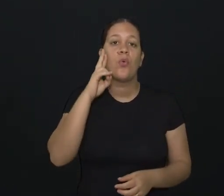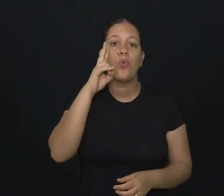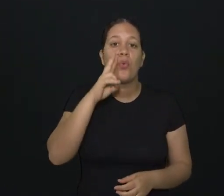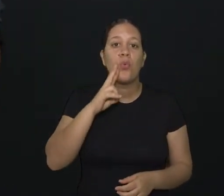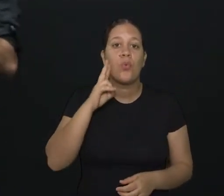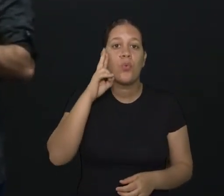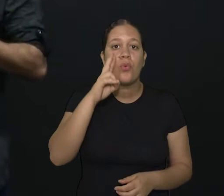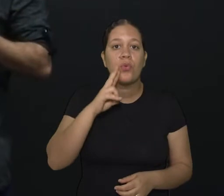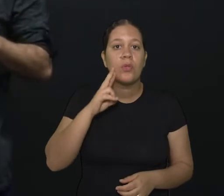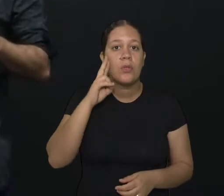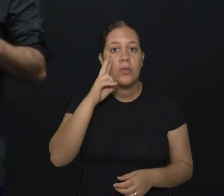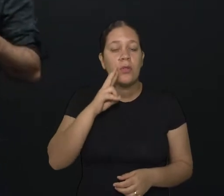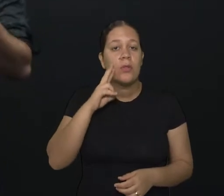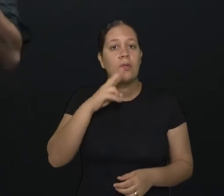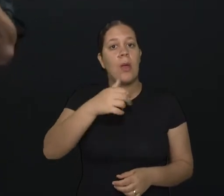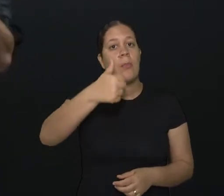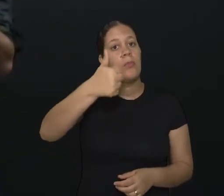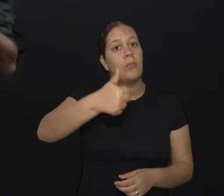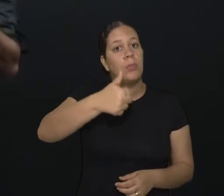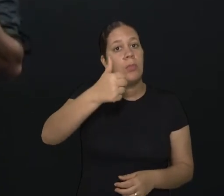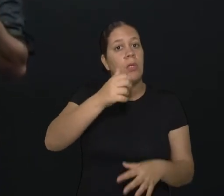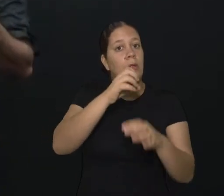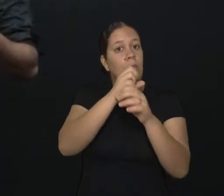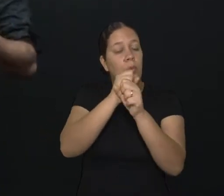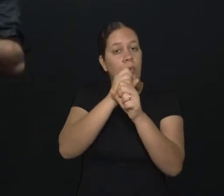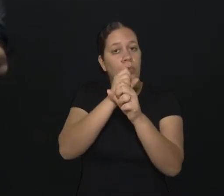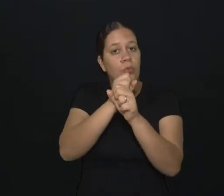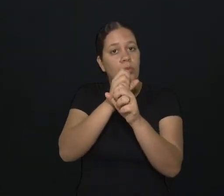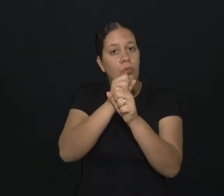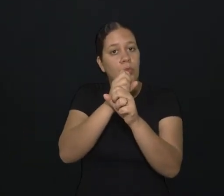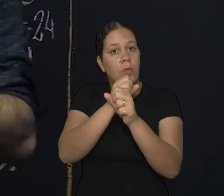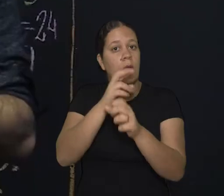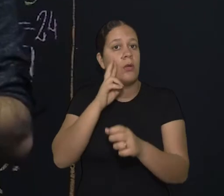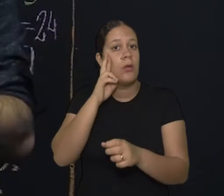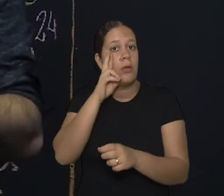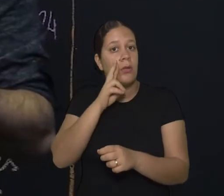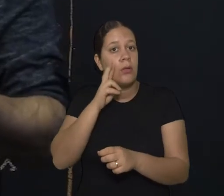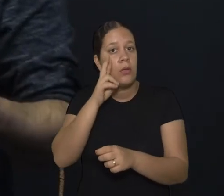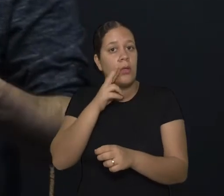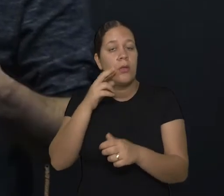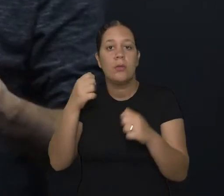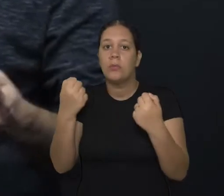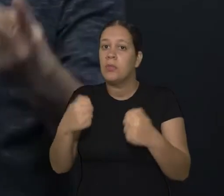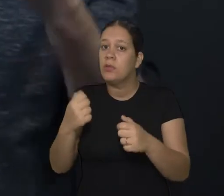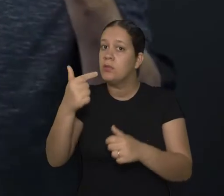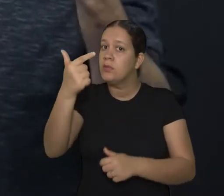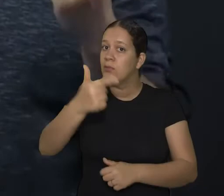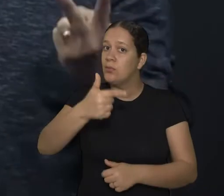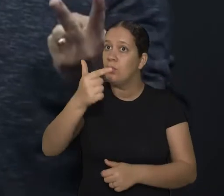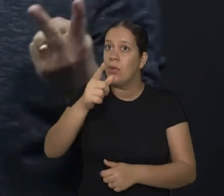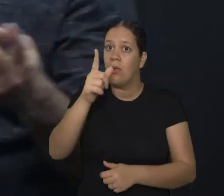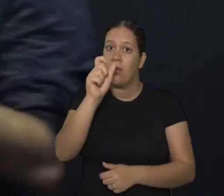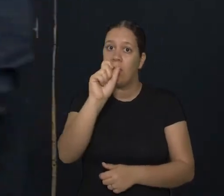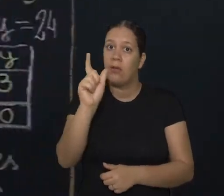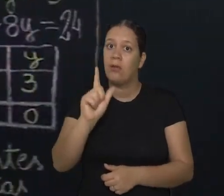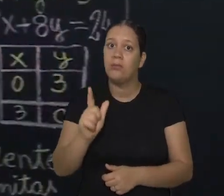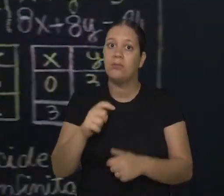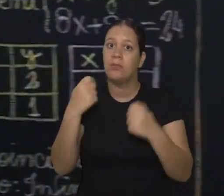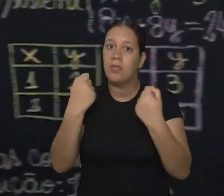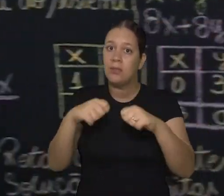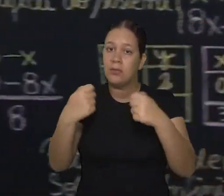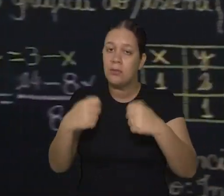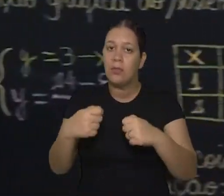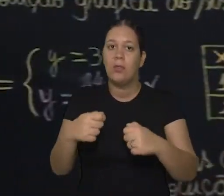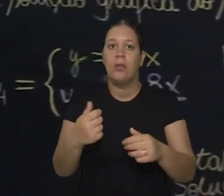de rosa é só a reta referente à primeira equação. Eu tenho que achar agora a reta referente à segunda equação. Então,